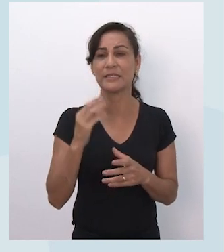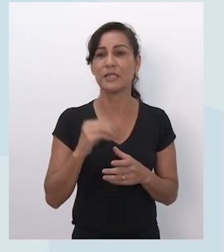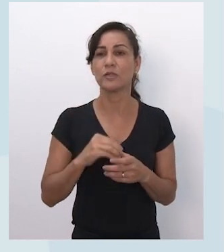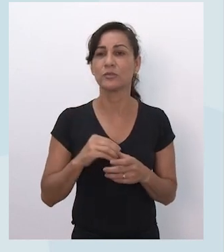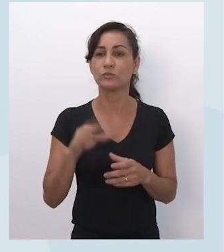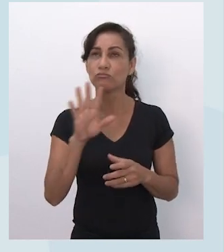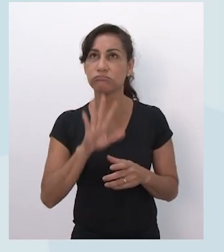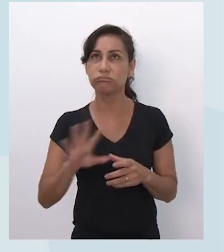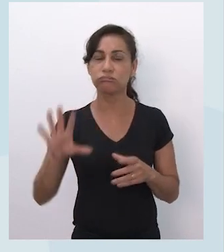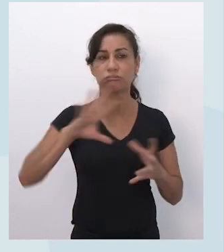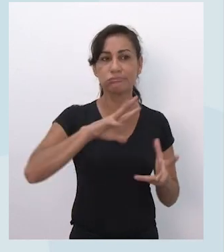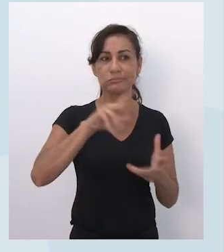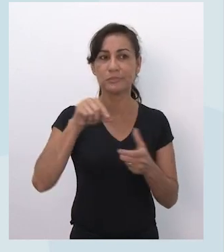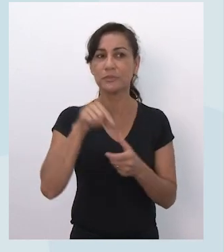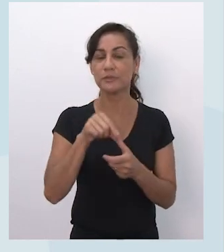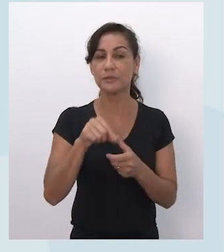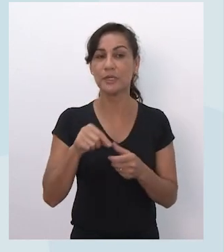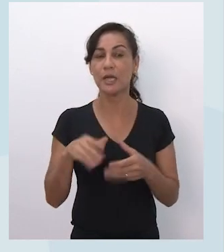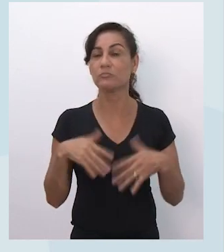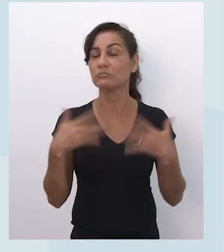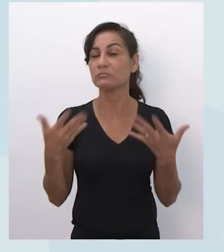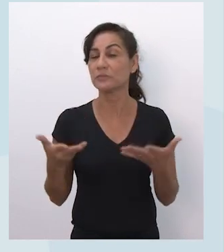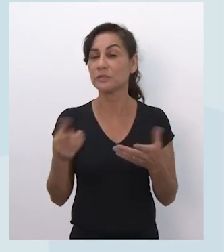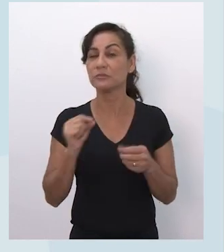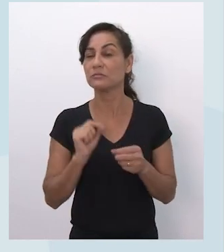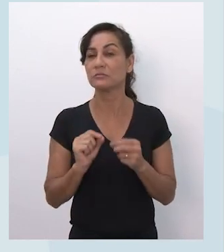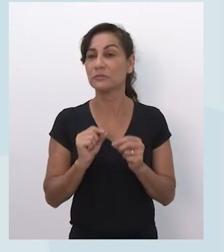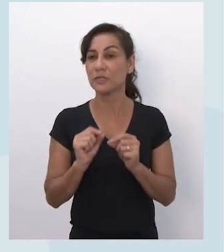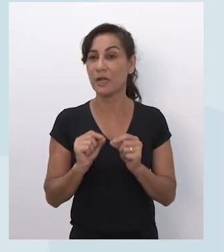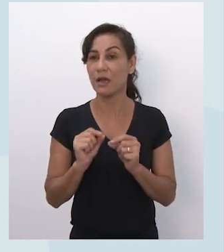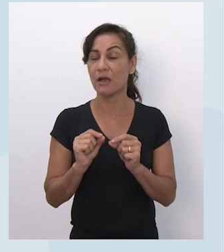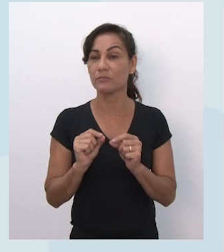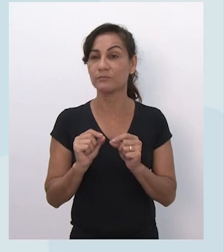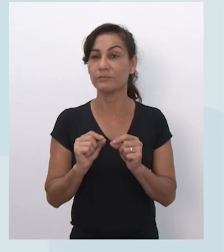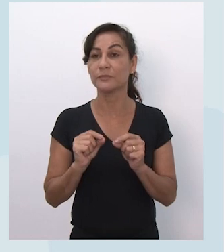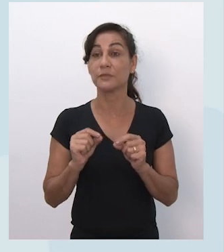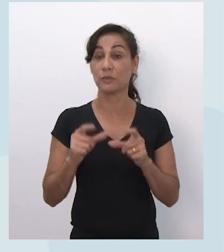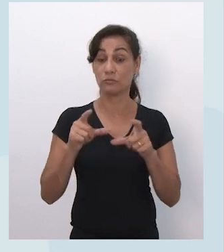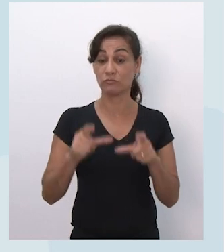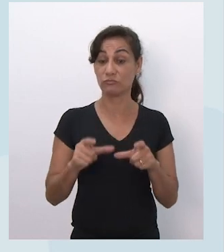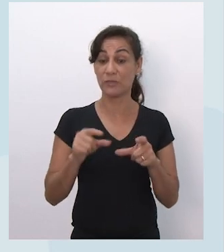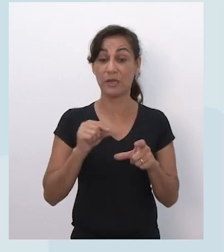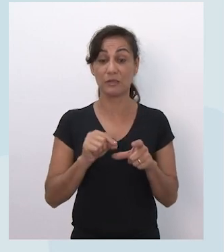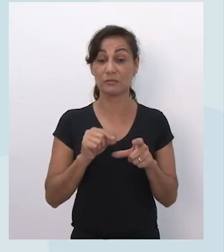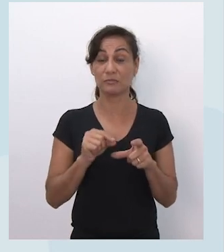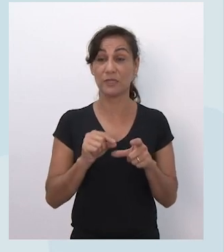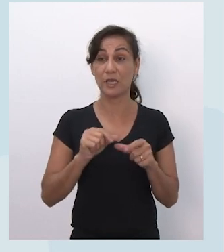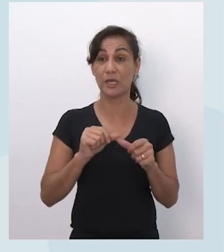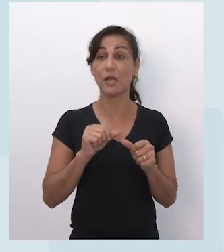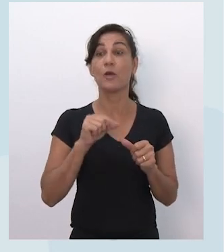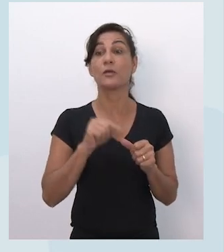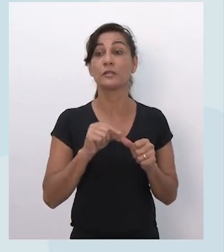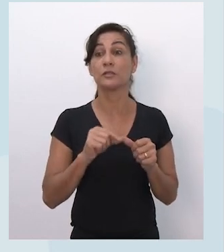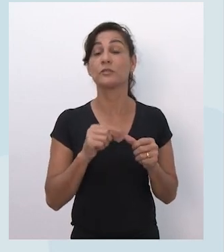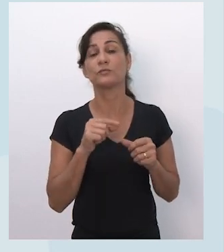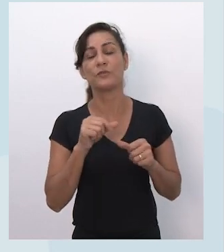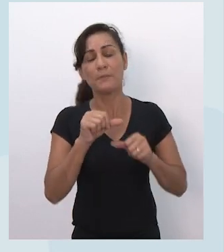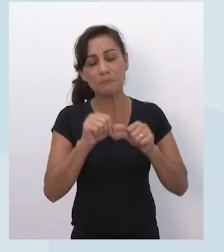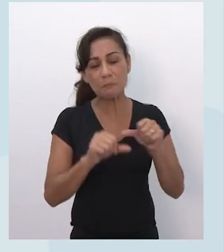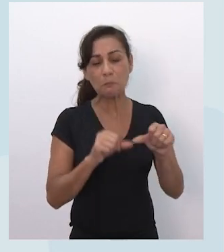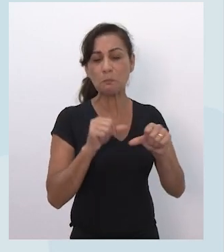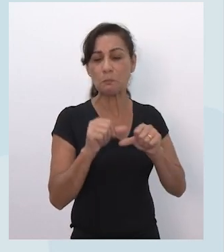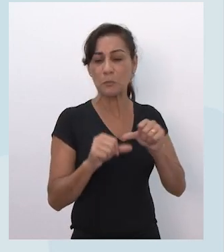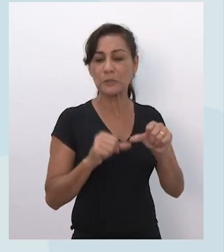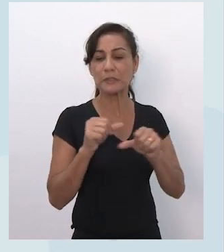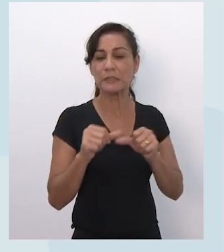âmbito global, eles acabam tendo repercussão no lugar, né? Então, na verdade, eles acabam se espacializando mesmo